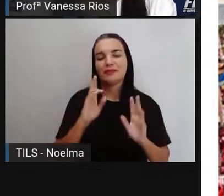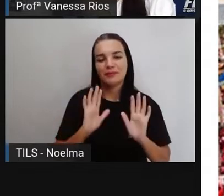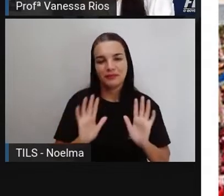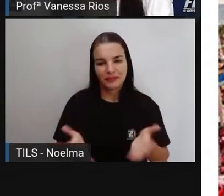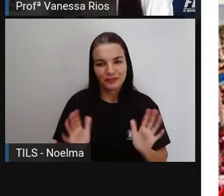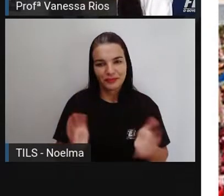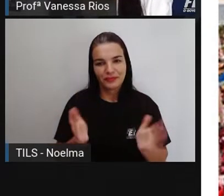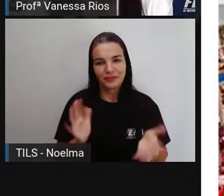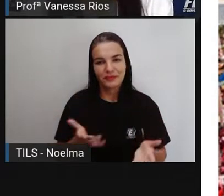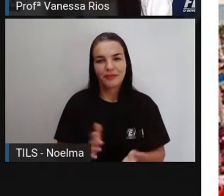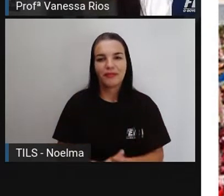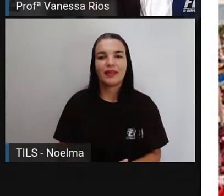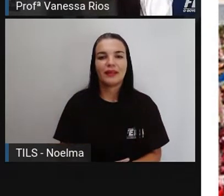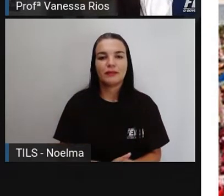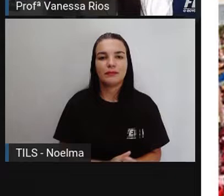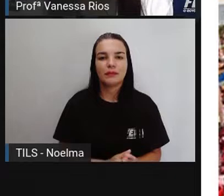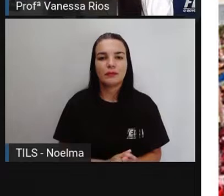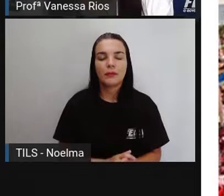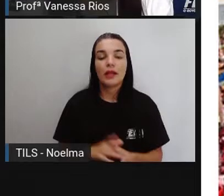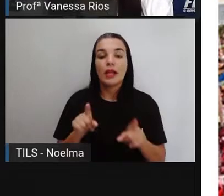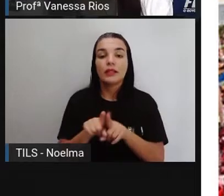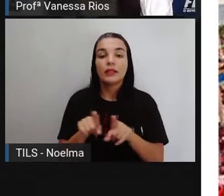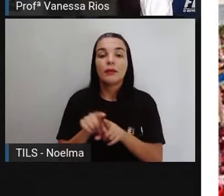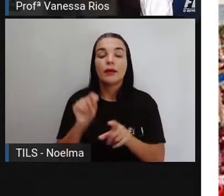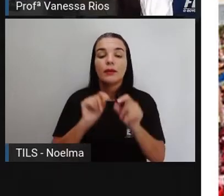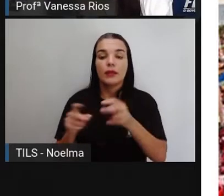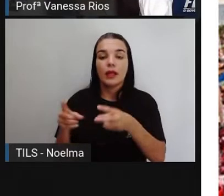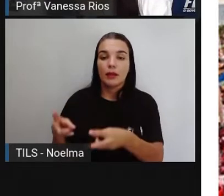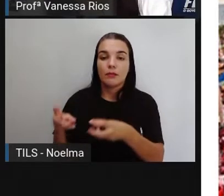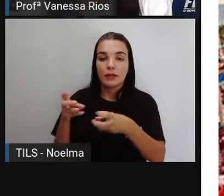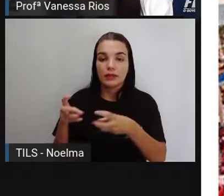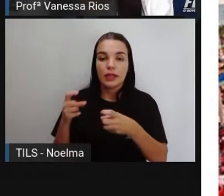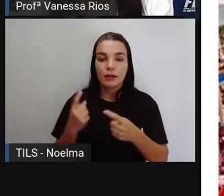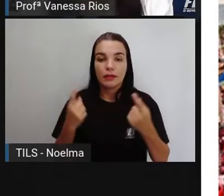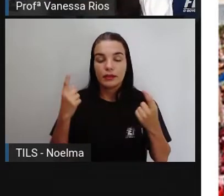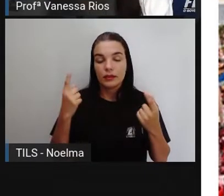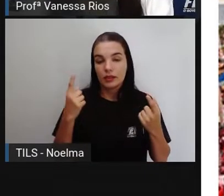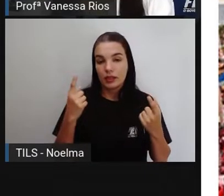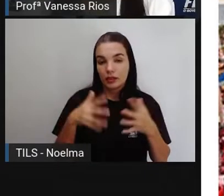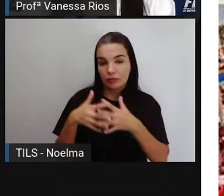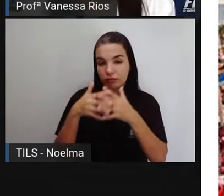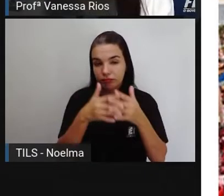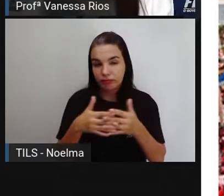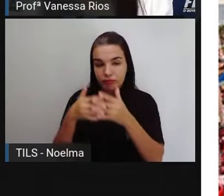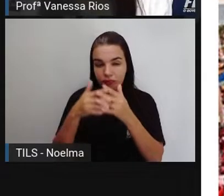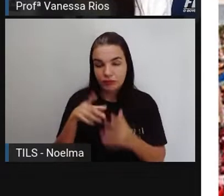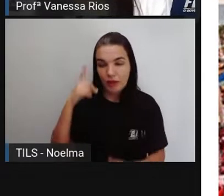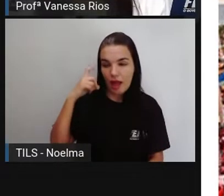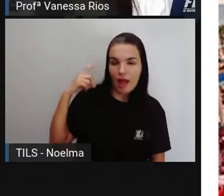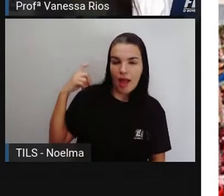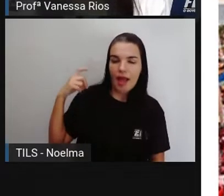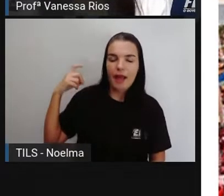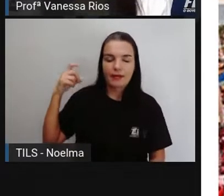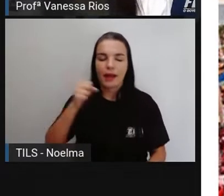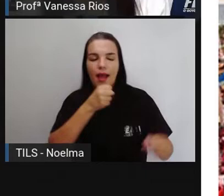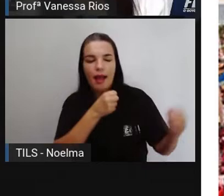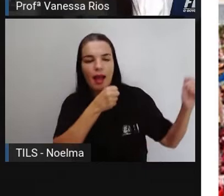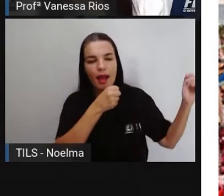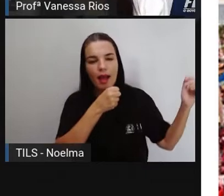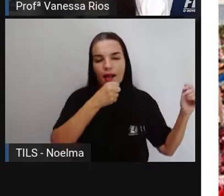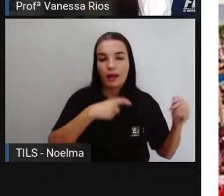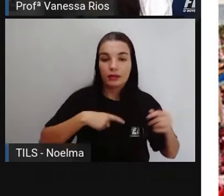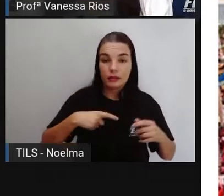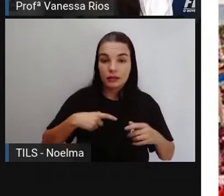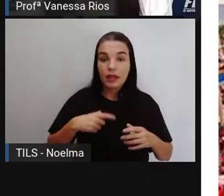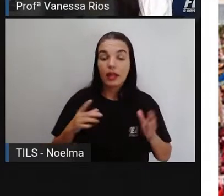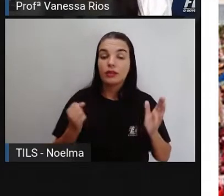execução dessa festa. A gente percebe aí que o trio elétrico é destaque, que vem ganhando aí no passar do